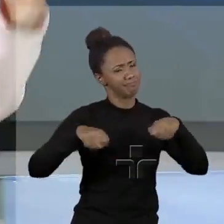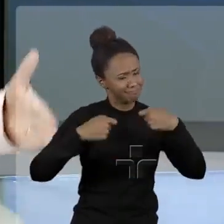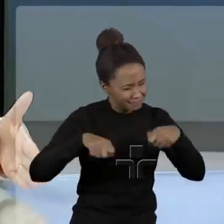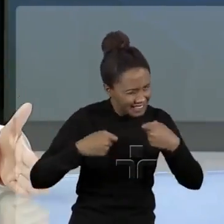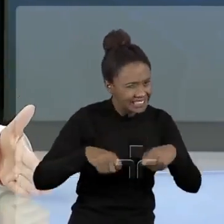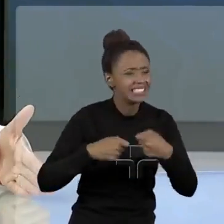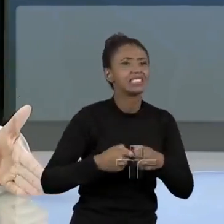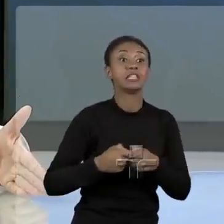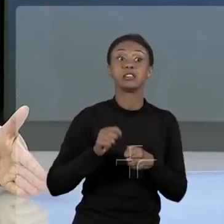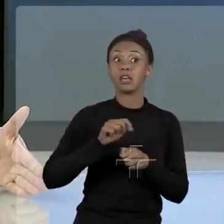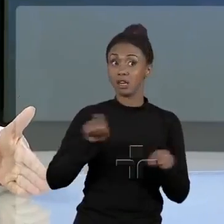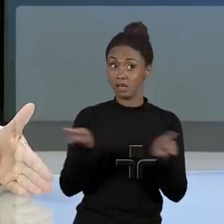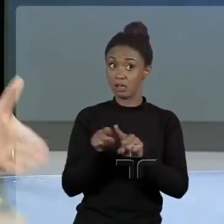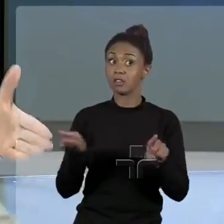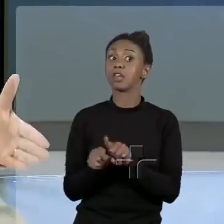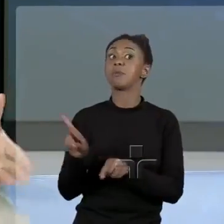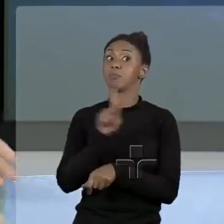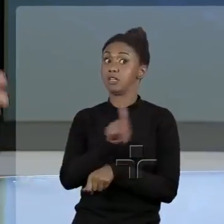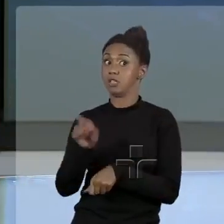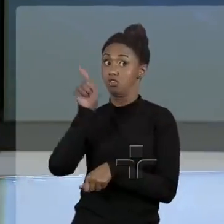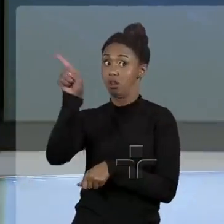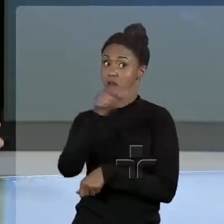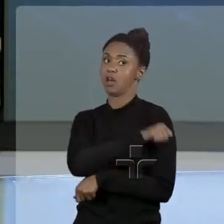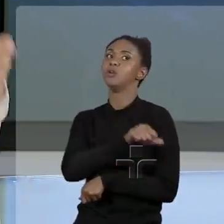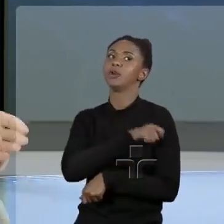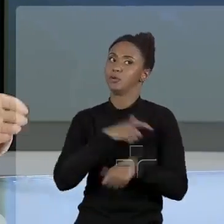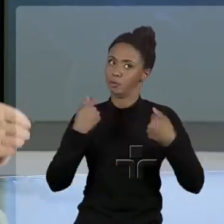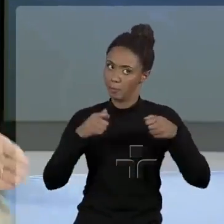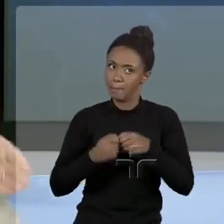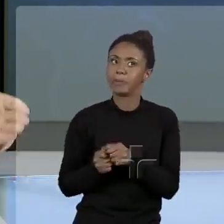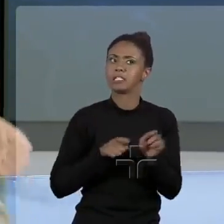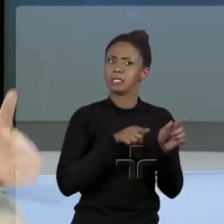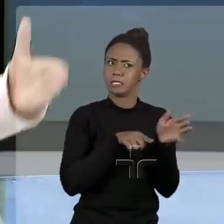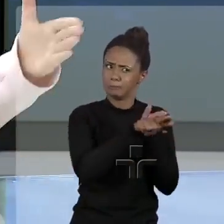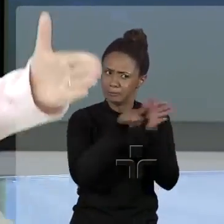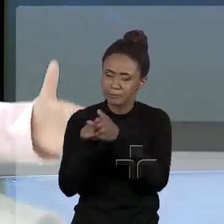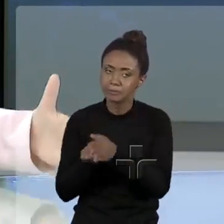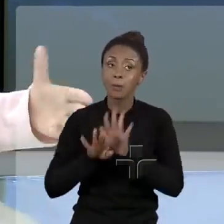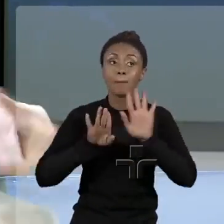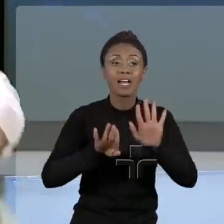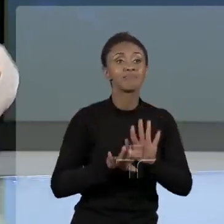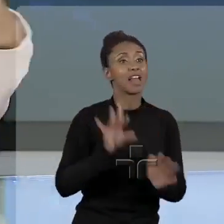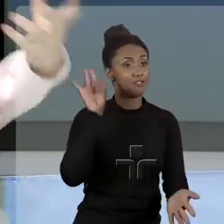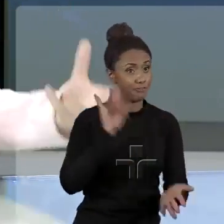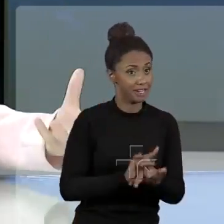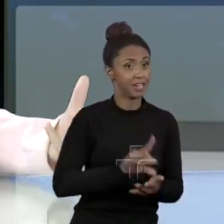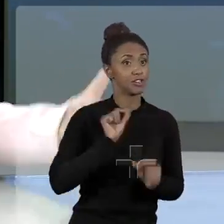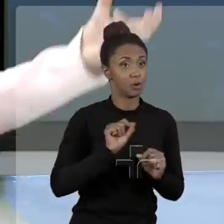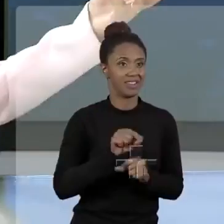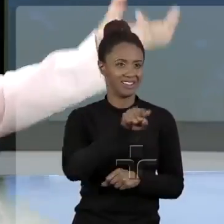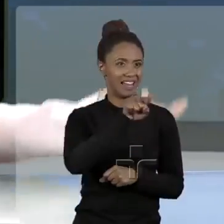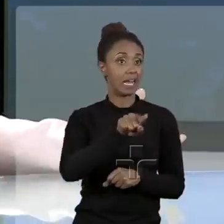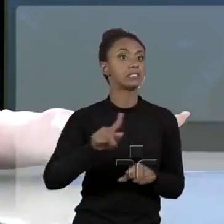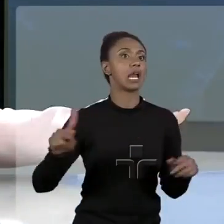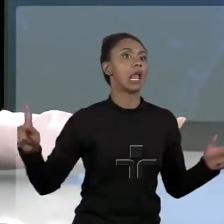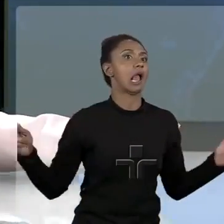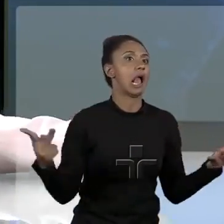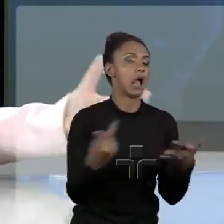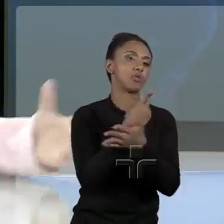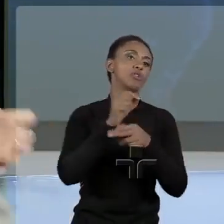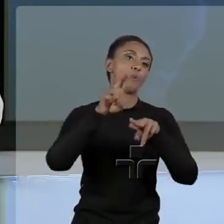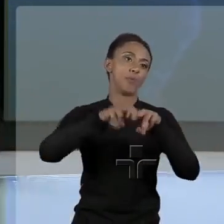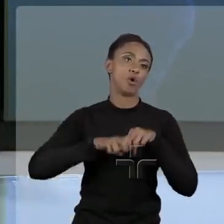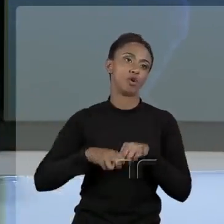gente, inclusive do presidente da casa, né? Agora, a verdade é uma só. Este caso que está tendo uma repercussão por ele ser filho